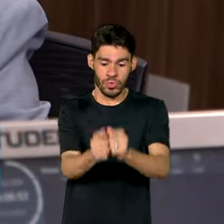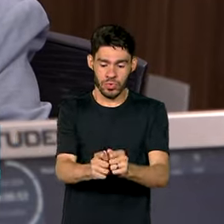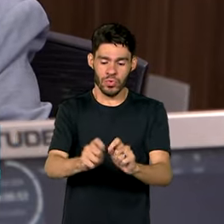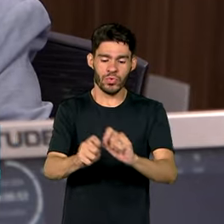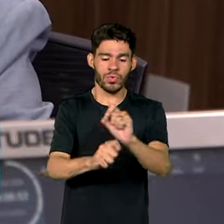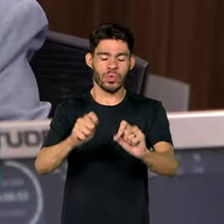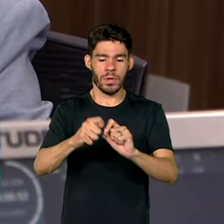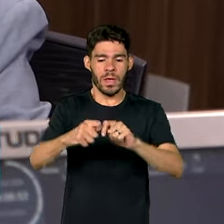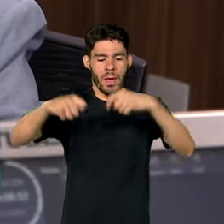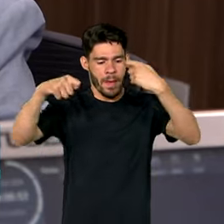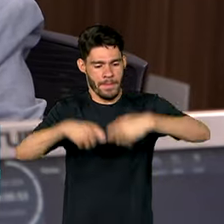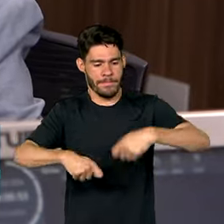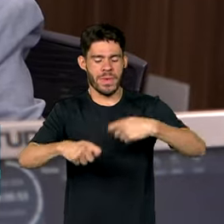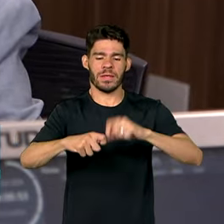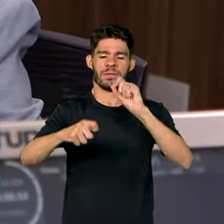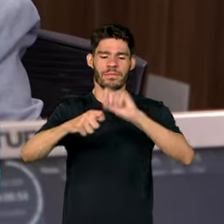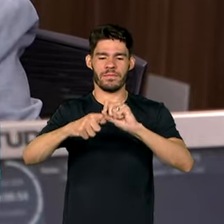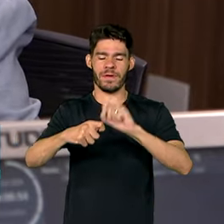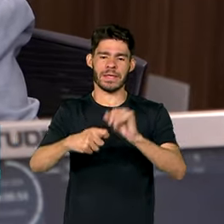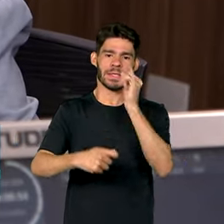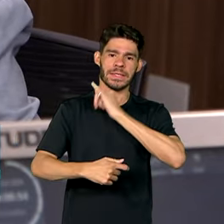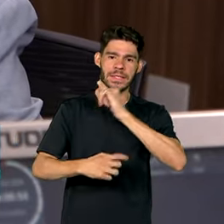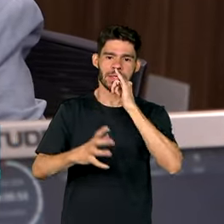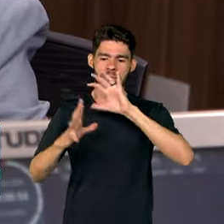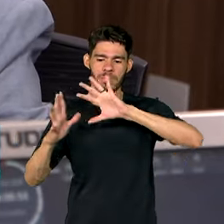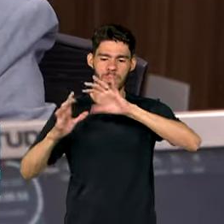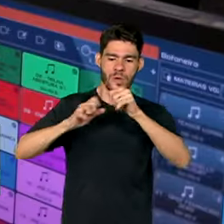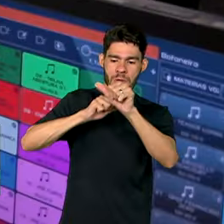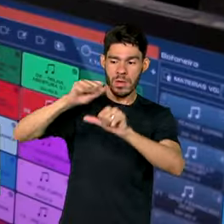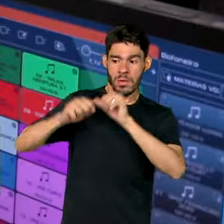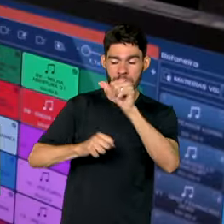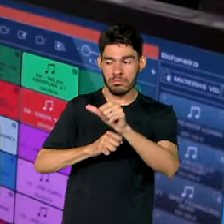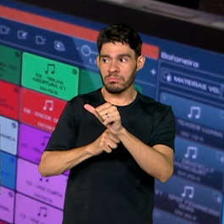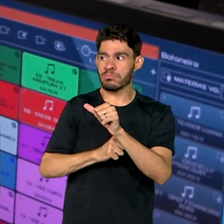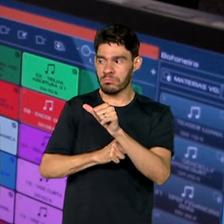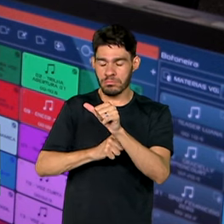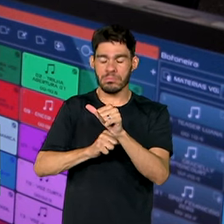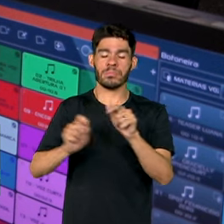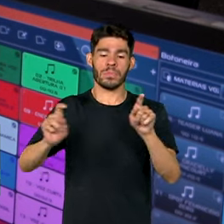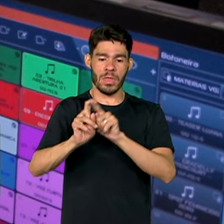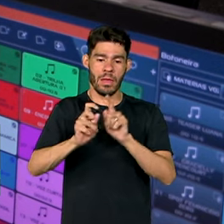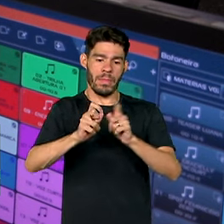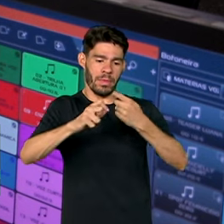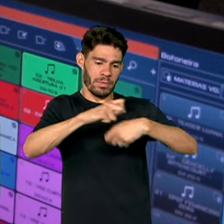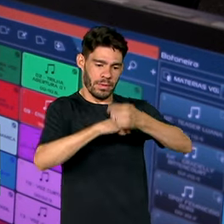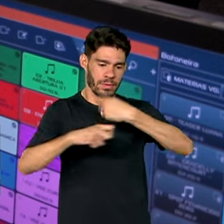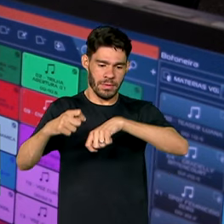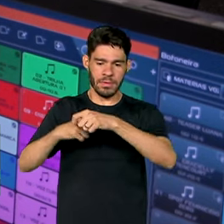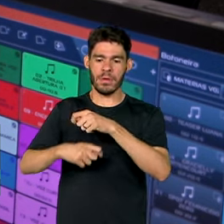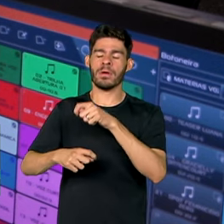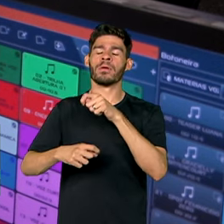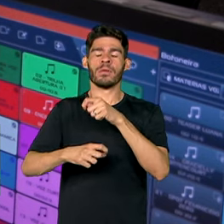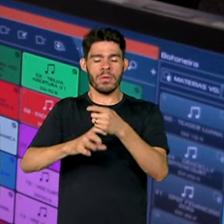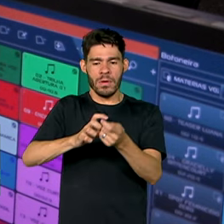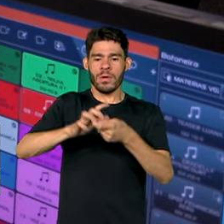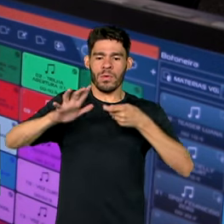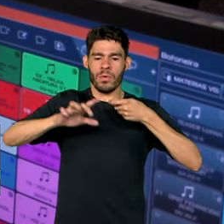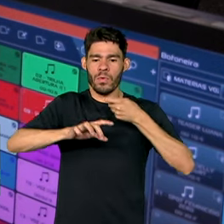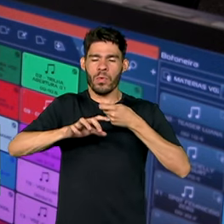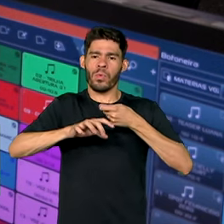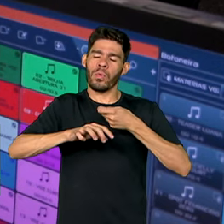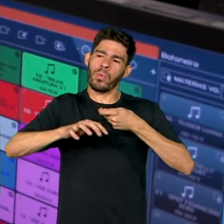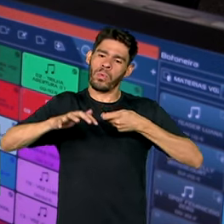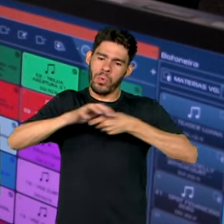que que precisa ser feito em termos de mudança climática e na mudanças das economias para financiar os